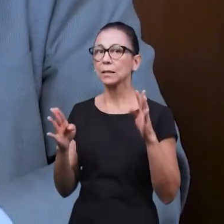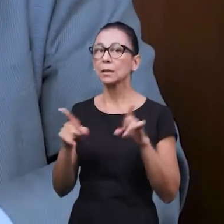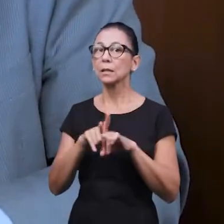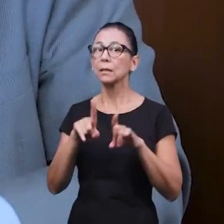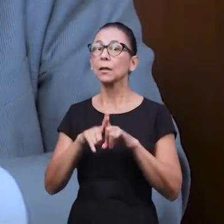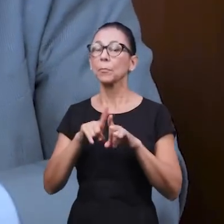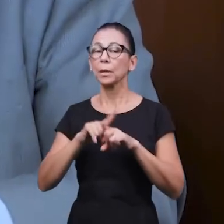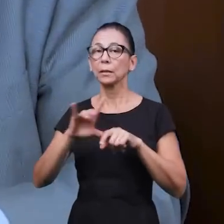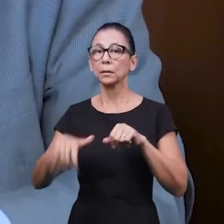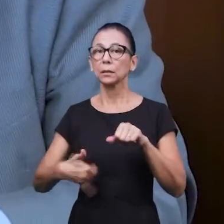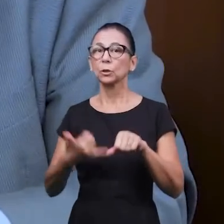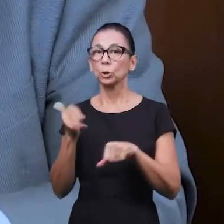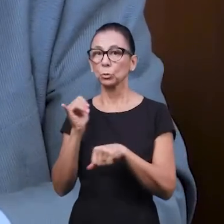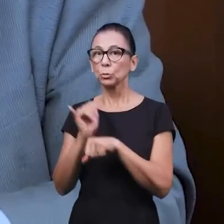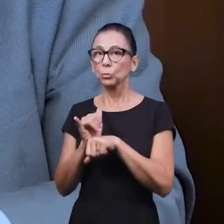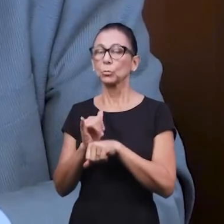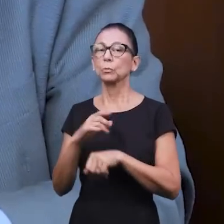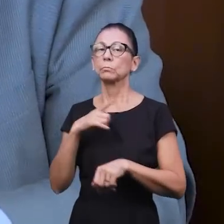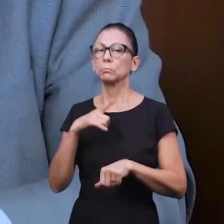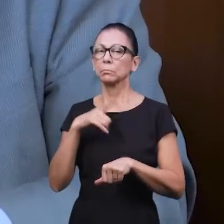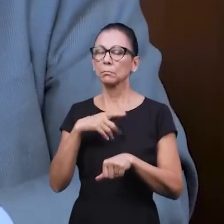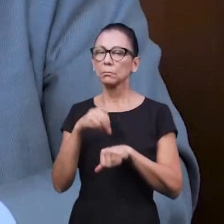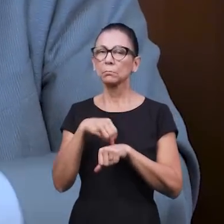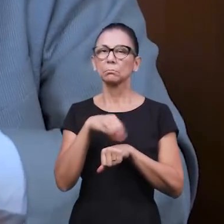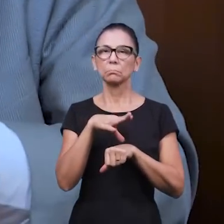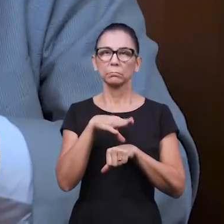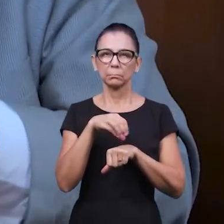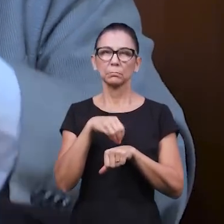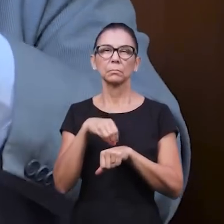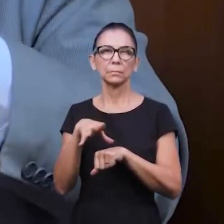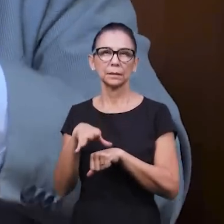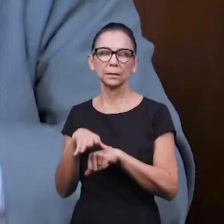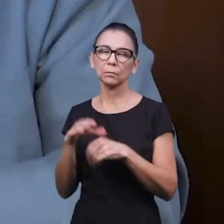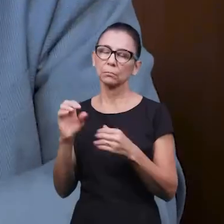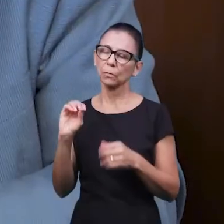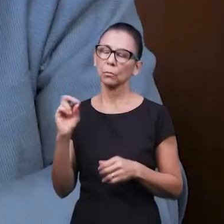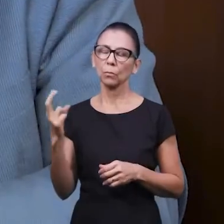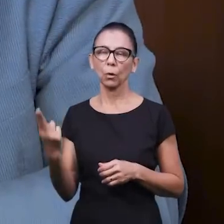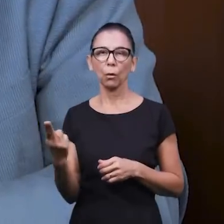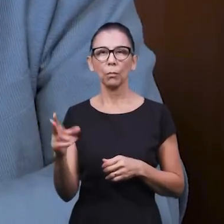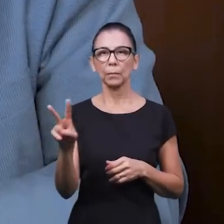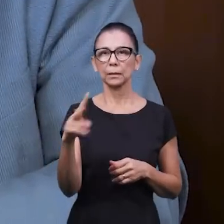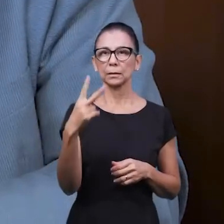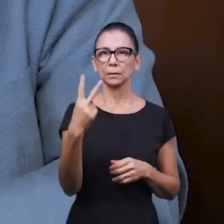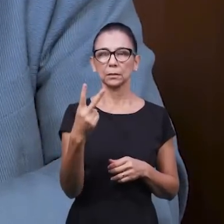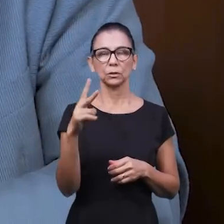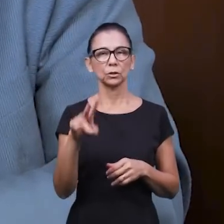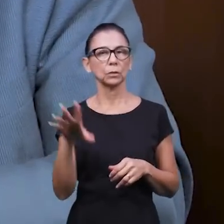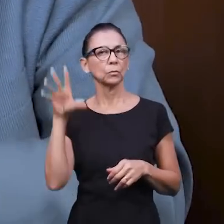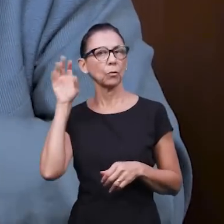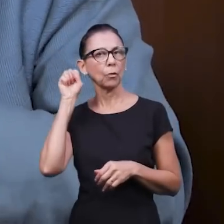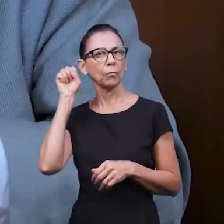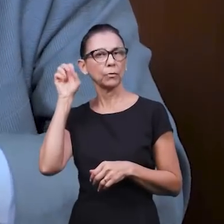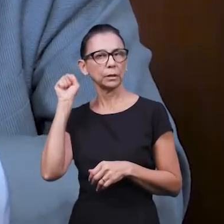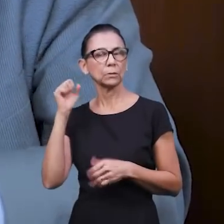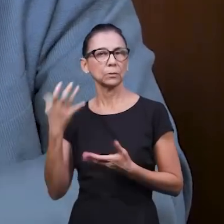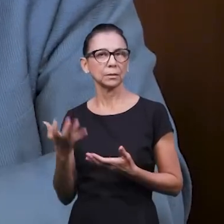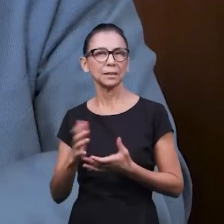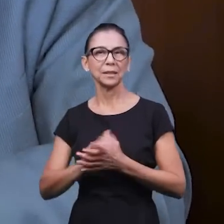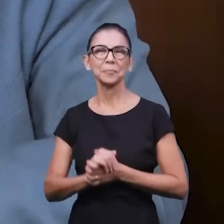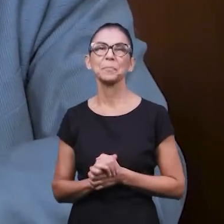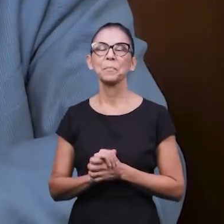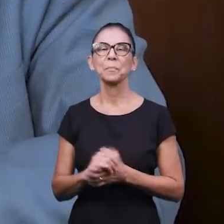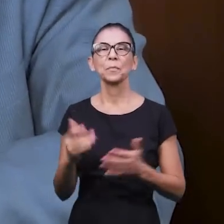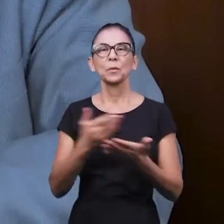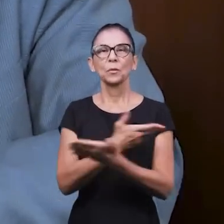transmitindo pelo canal da Igreja Cristã Maranata no YouTube, ou você pode estar ouvindo pela Rádio Manaim. Eu saúdo a você que